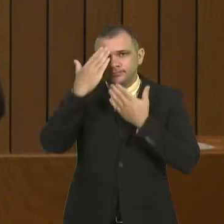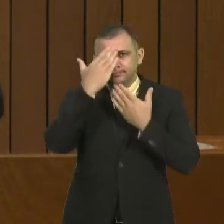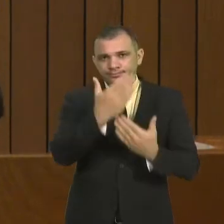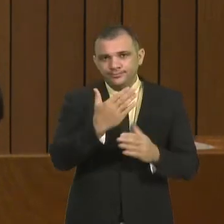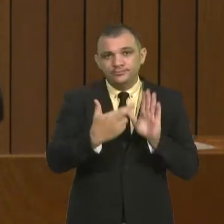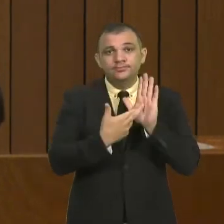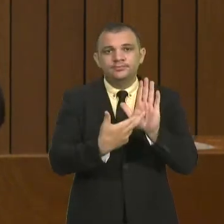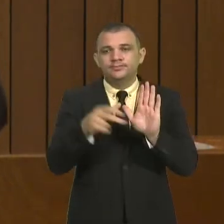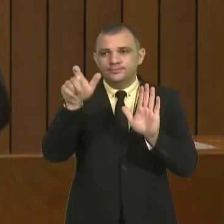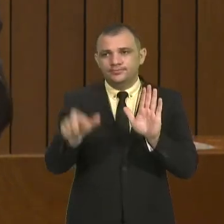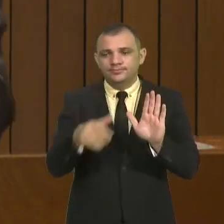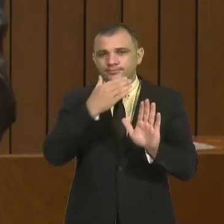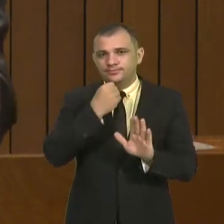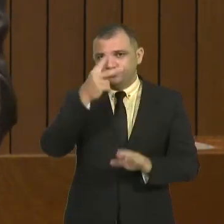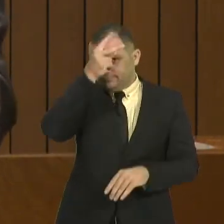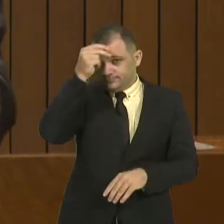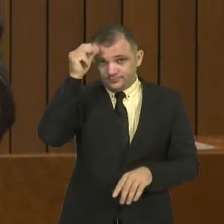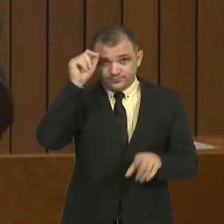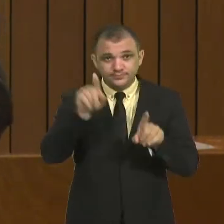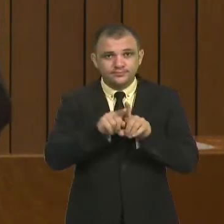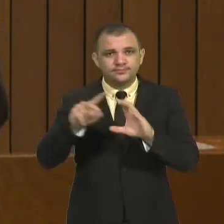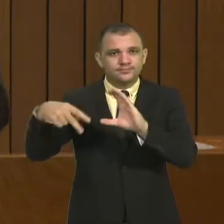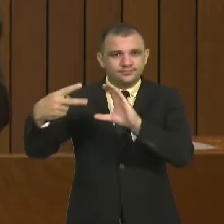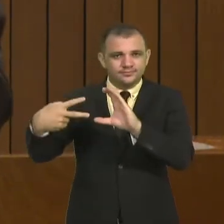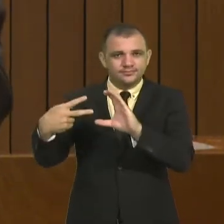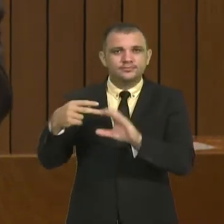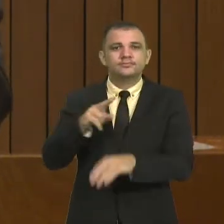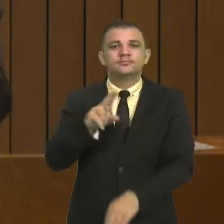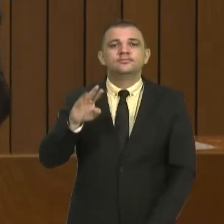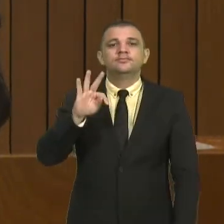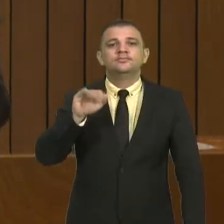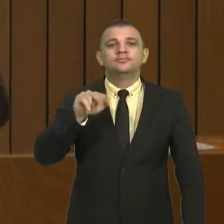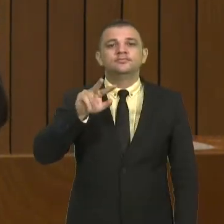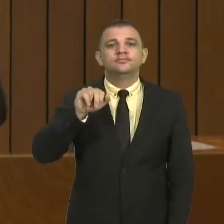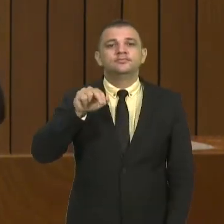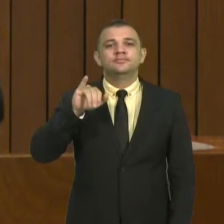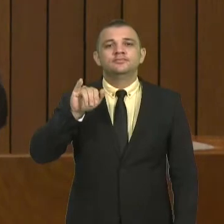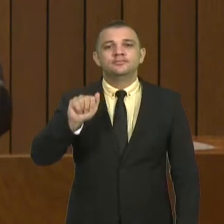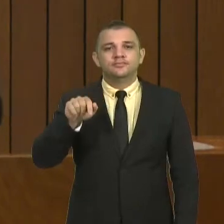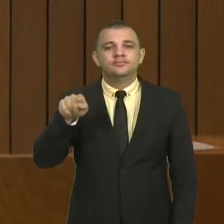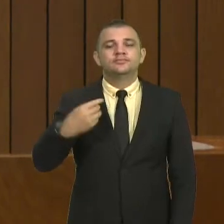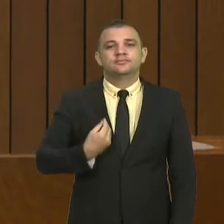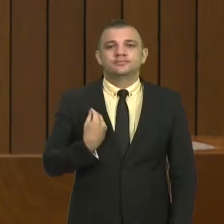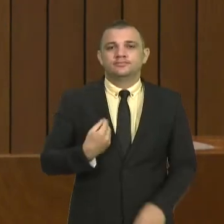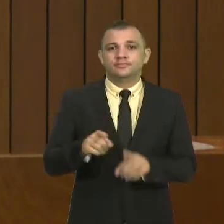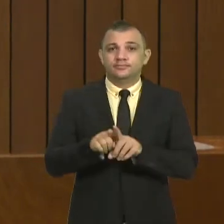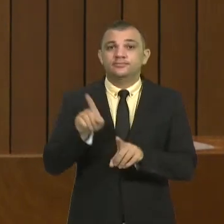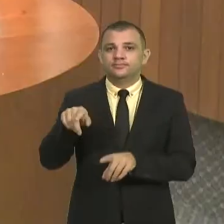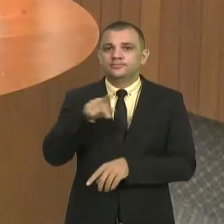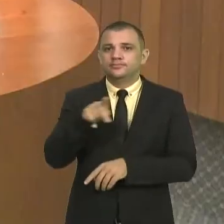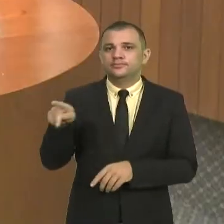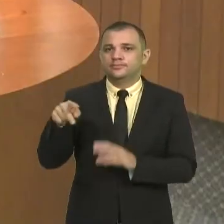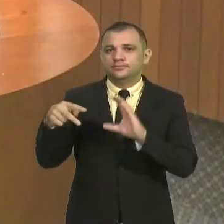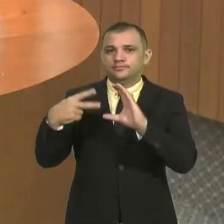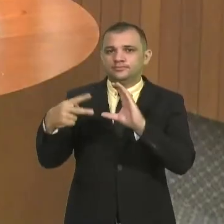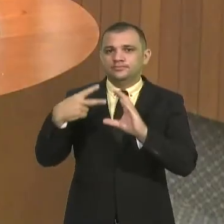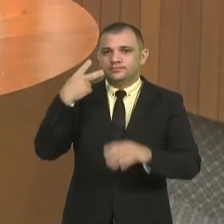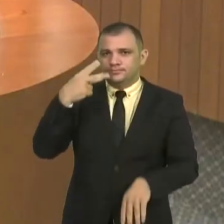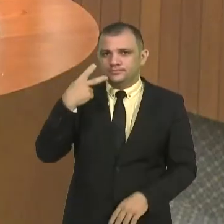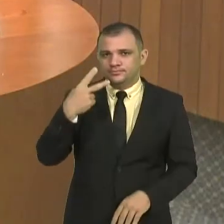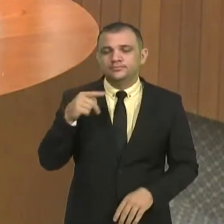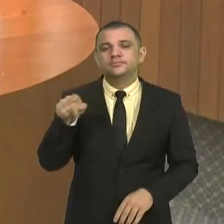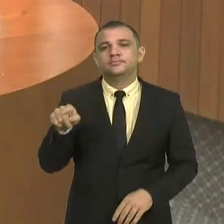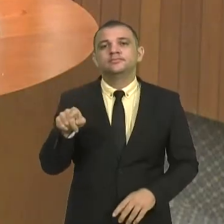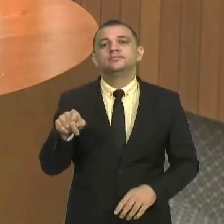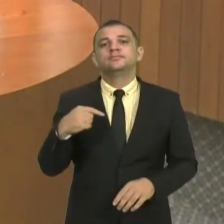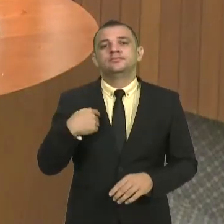prefeito Léo Cunha, da Câmara de Vereadores, o Tavani também presente, presidente da Câmara de Vereadores, a quem mando